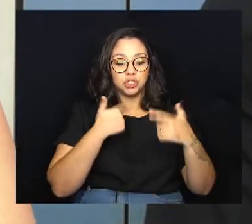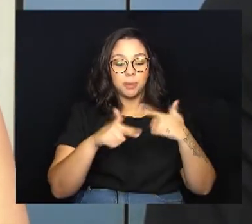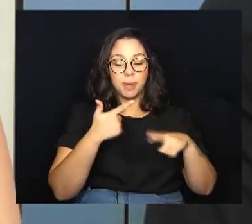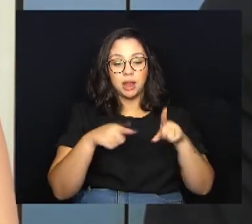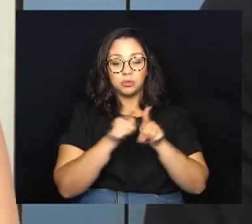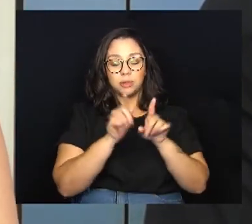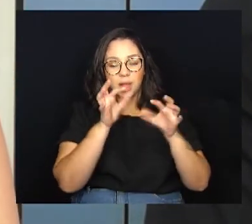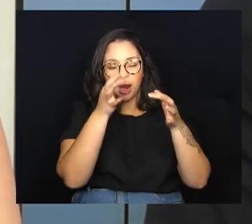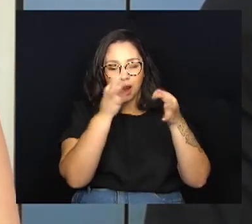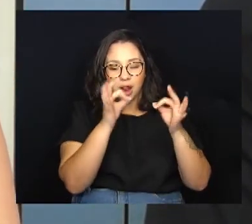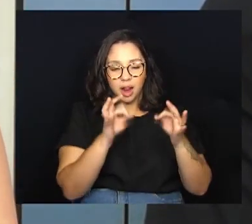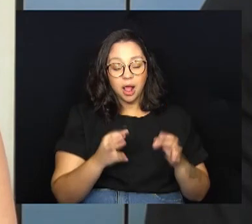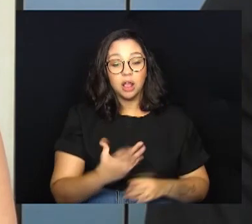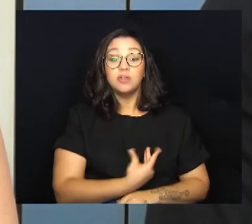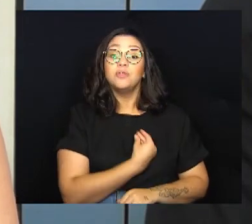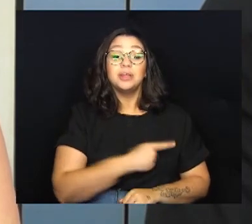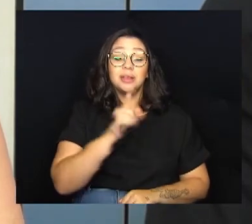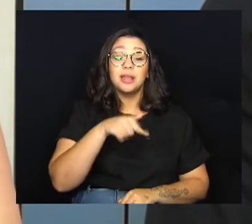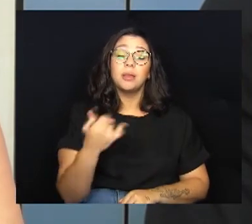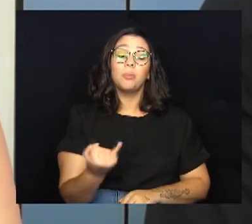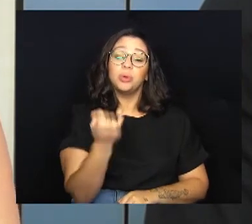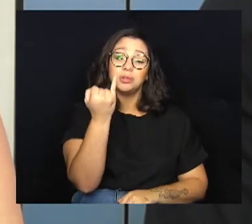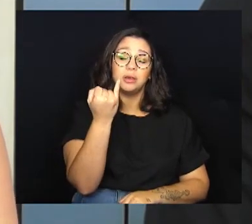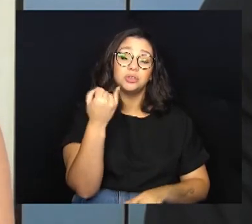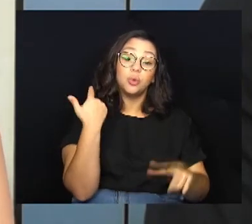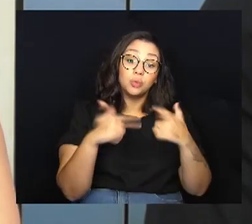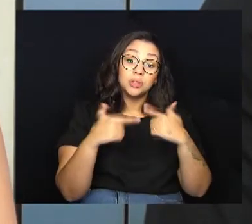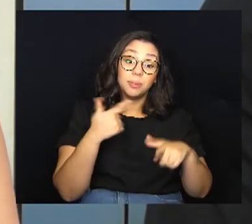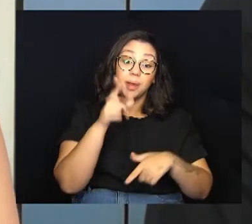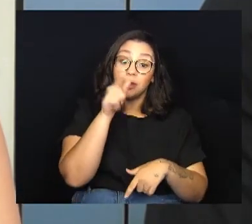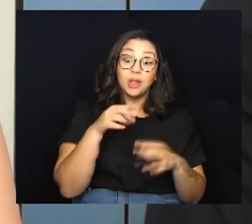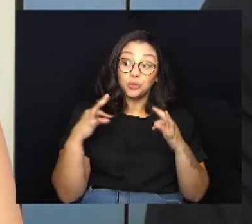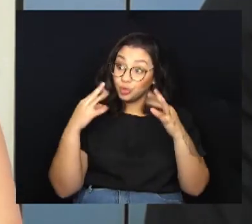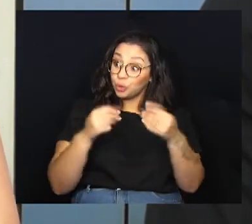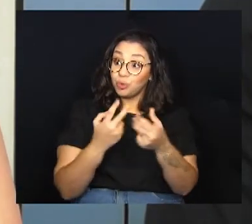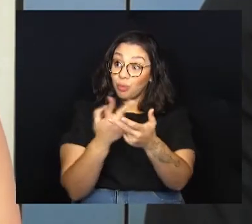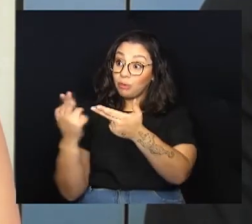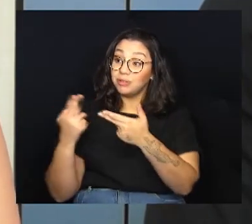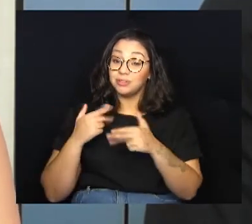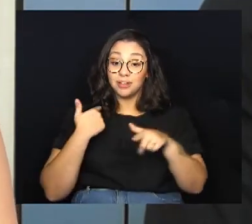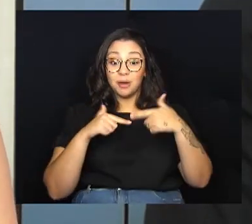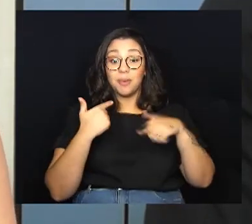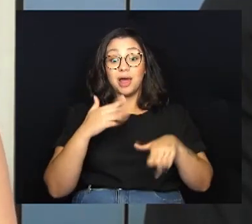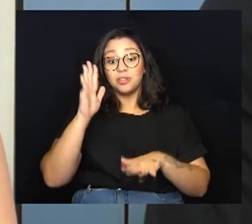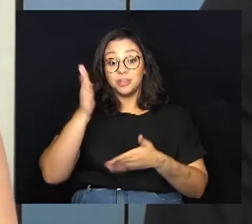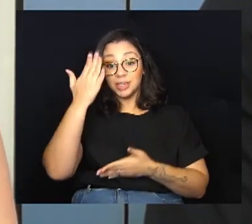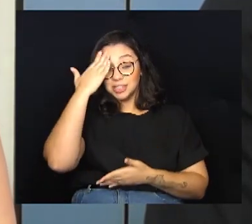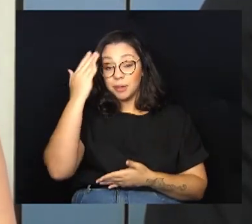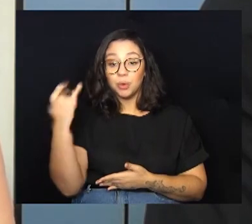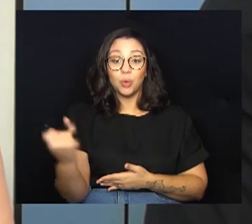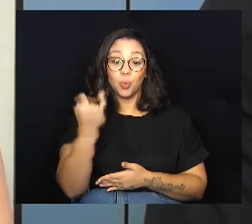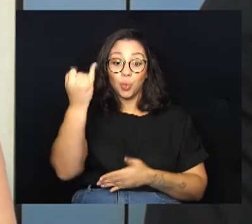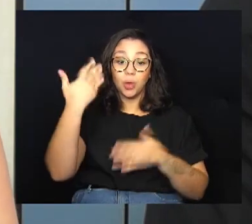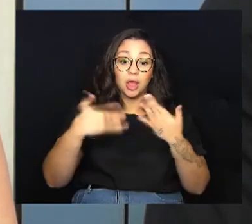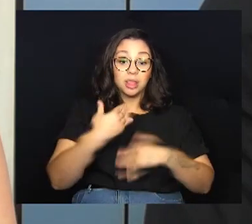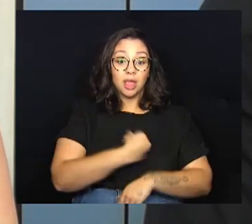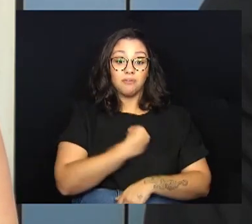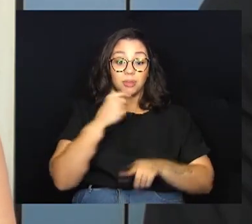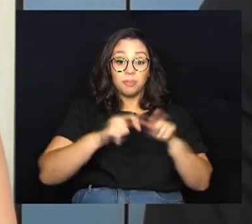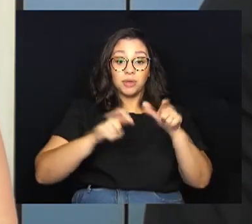Olha, essa série K9, por incrível que pareça, no Instituto Padre Haroldo ainda não chegou. Tá. Então, eu acredito que